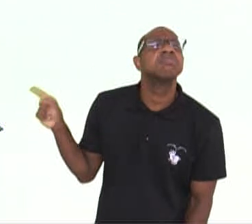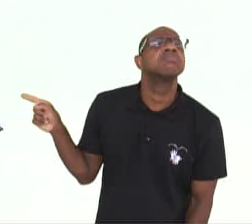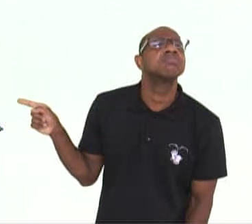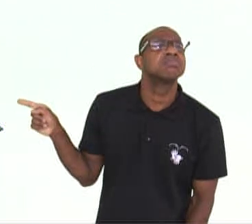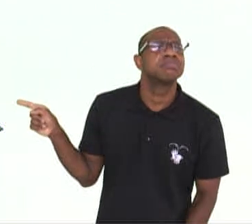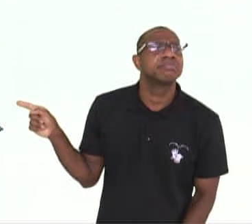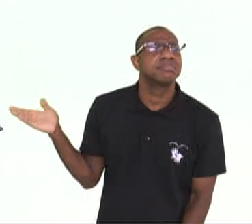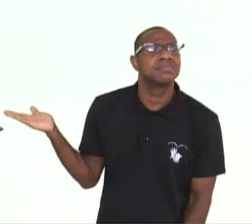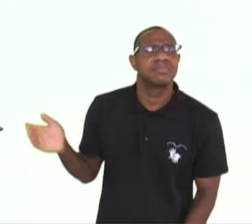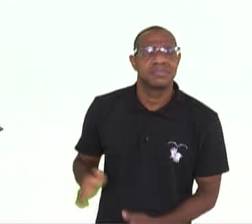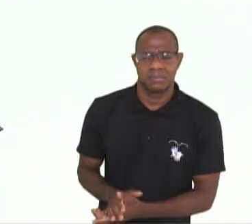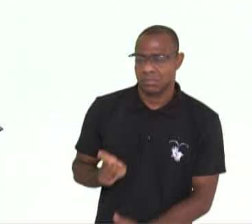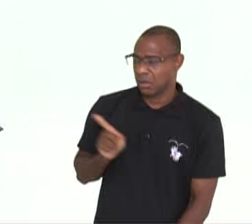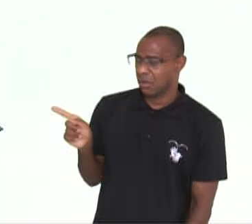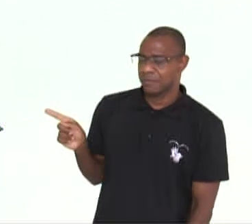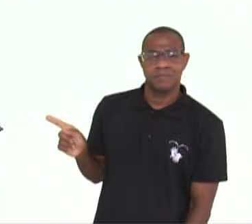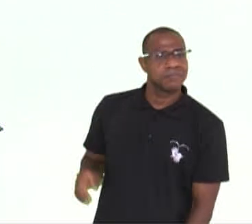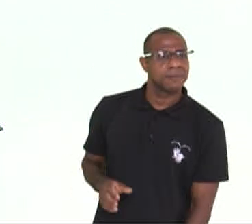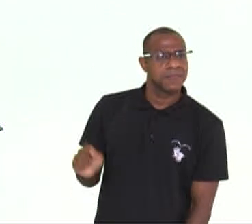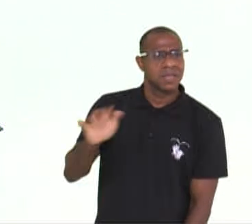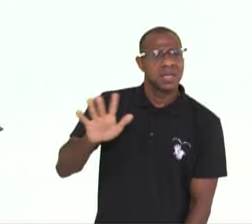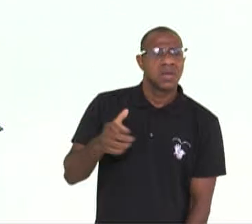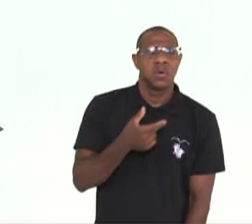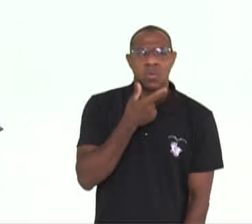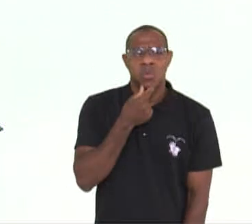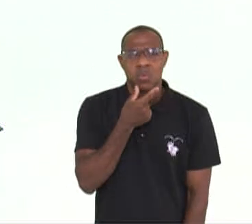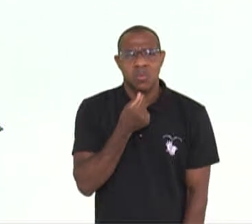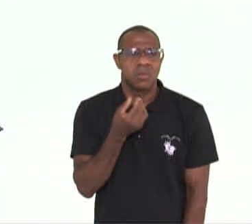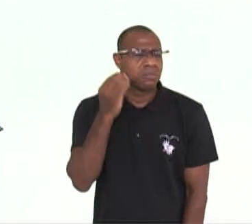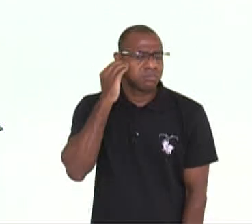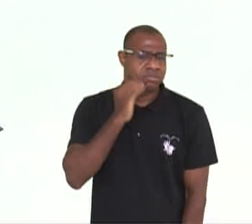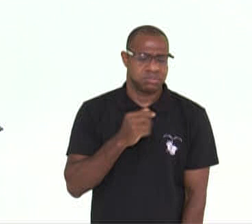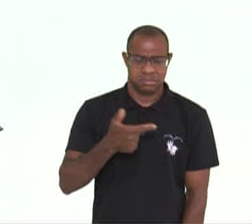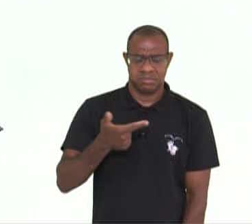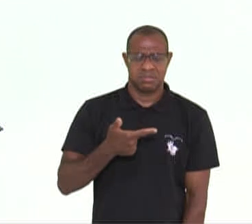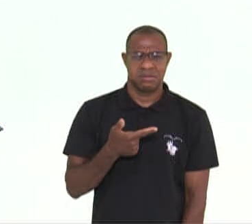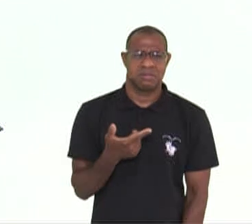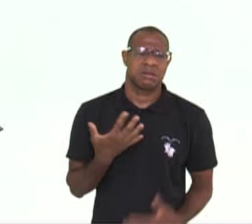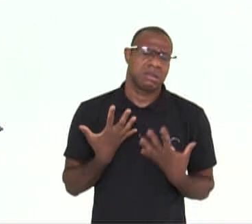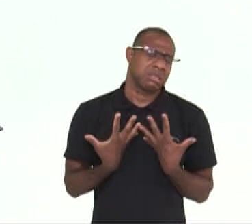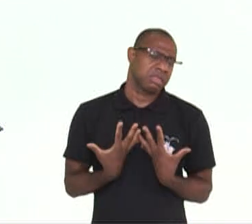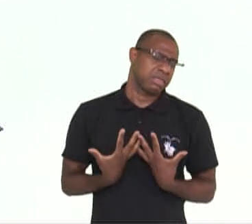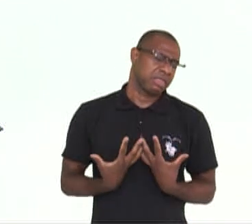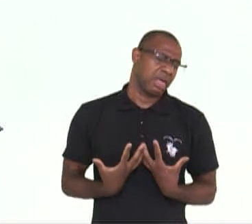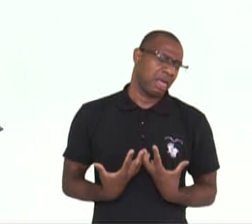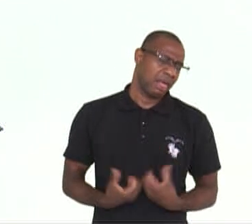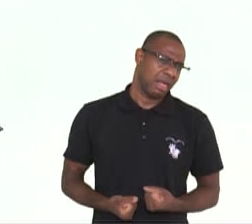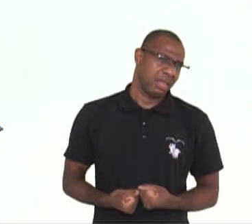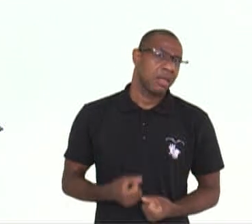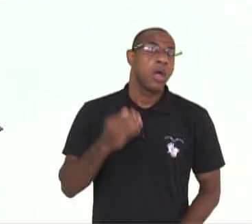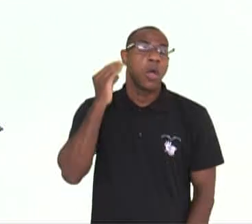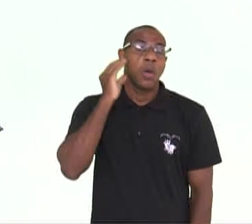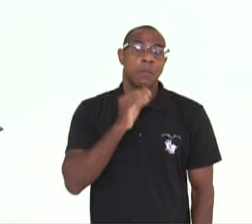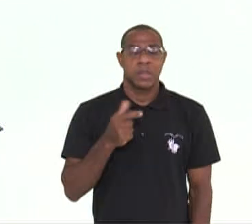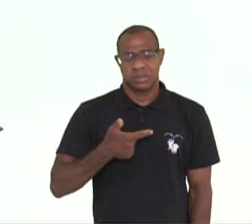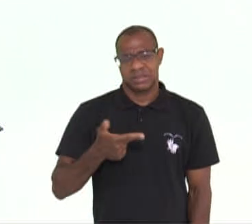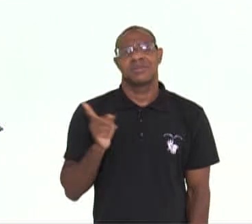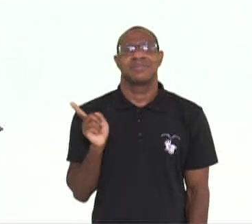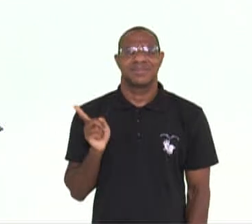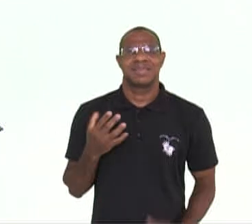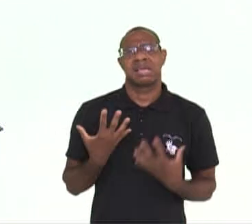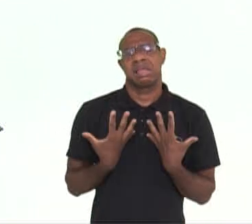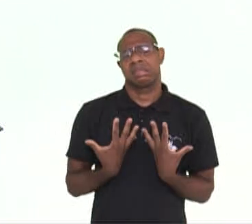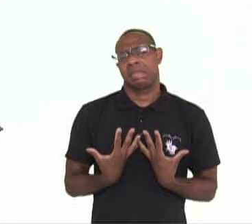imperador mais idoso, um imperador mais velho e cansado. Então, a ideia de cansaço desse